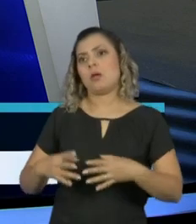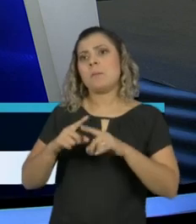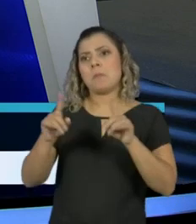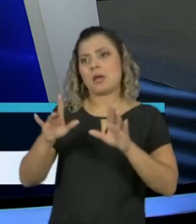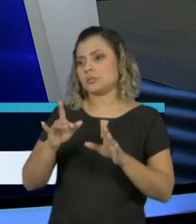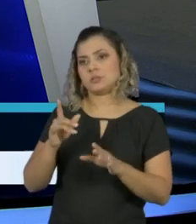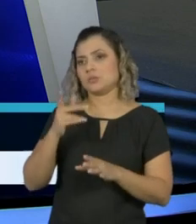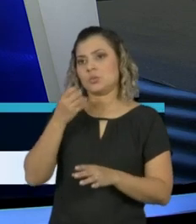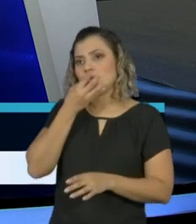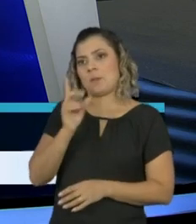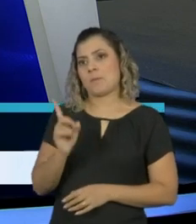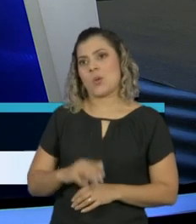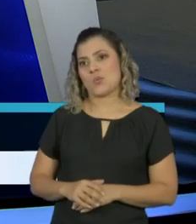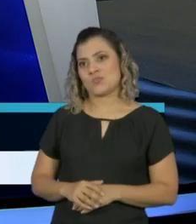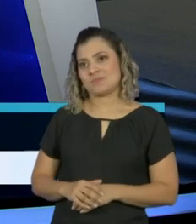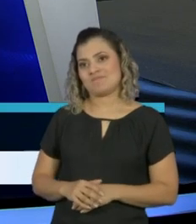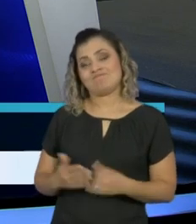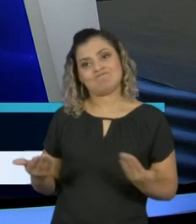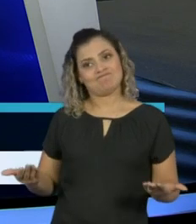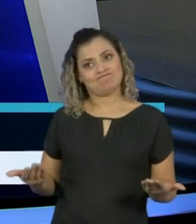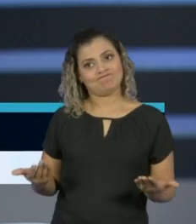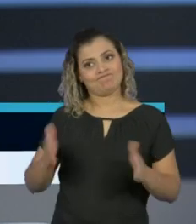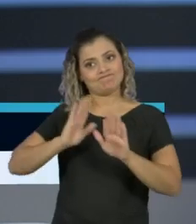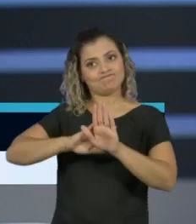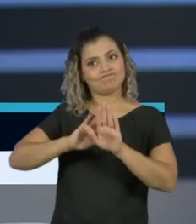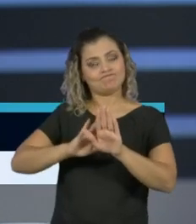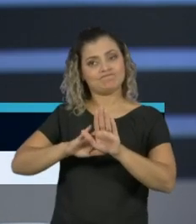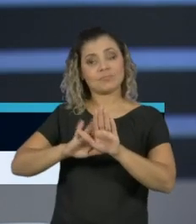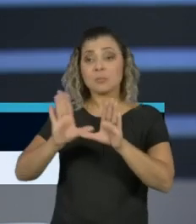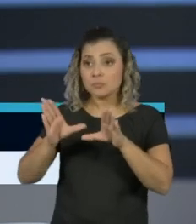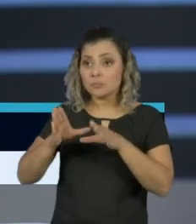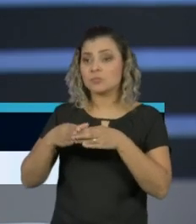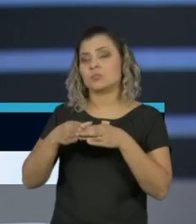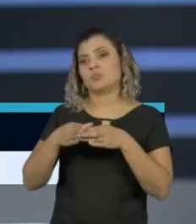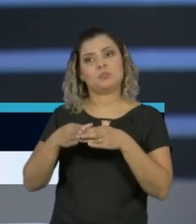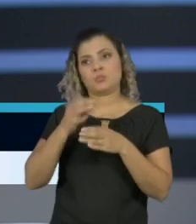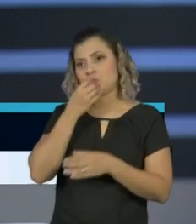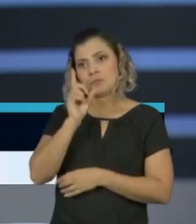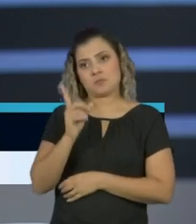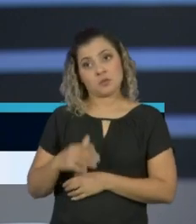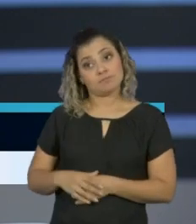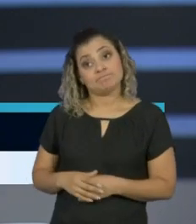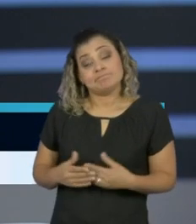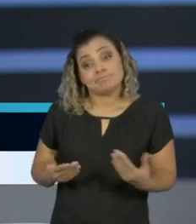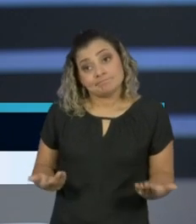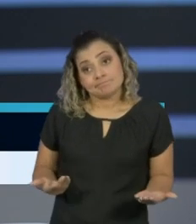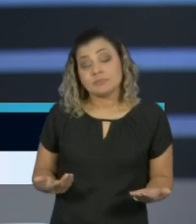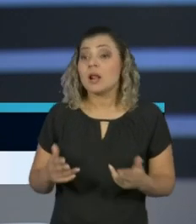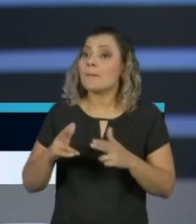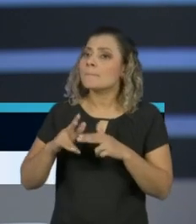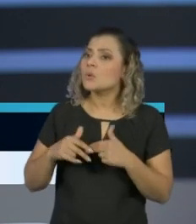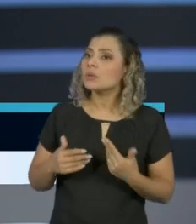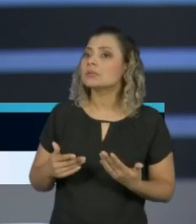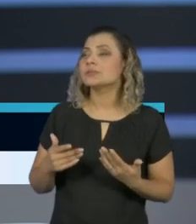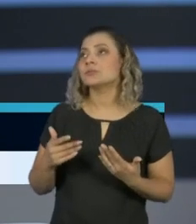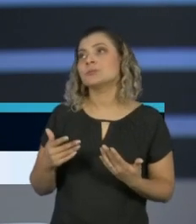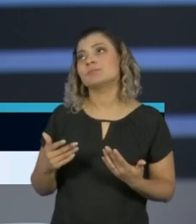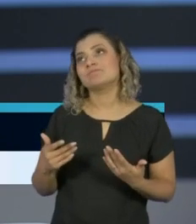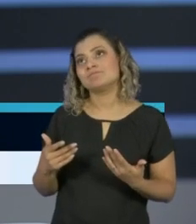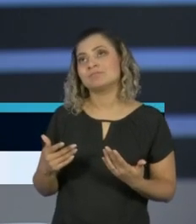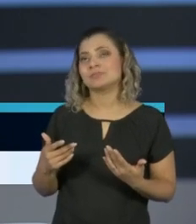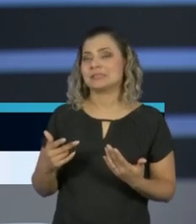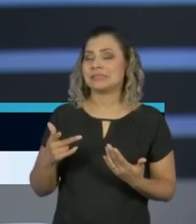ea própria pessoa que tá sumido né e toda a corporação que tá vindo então essa essa isso aí deve